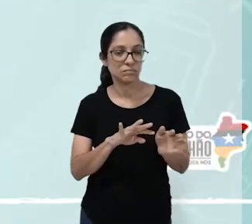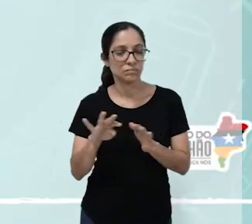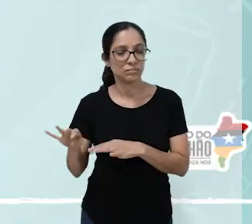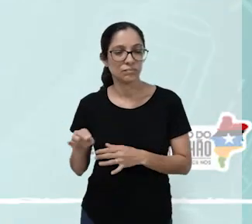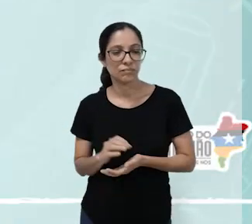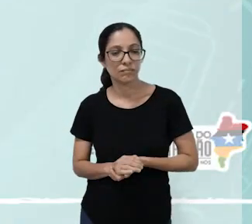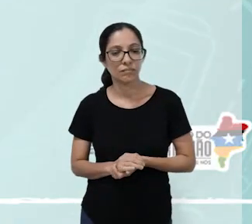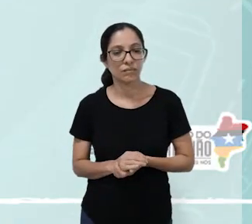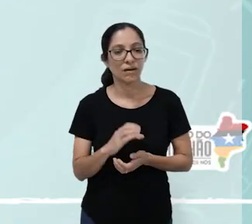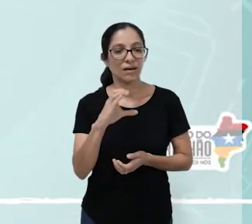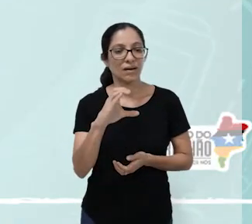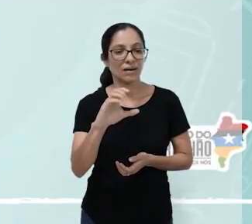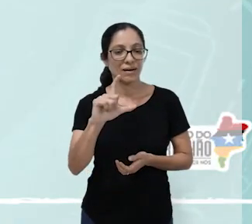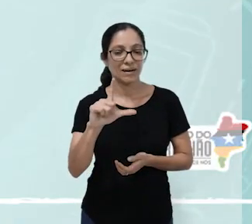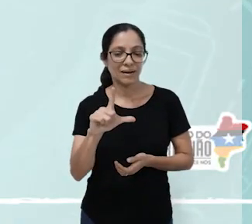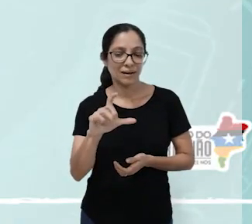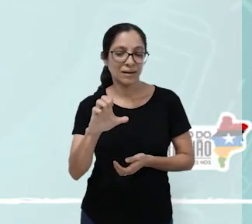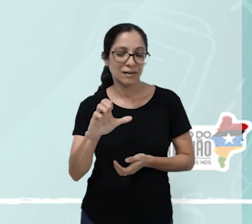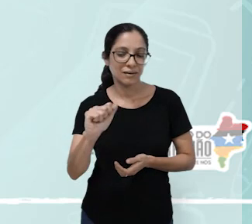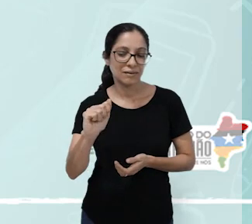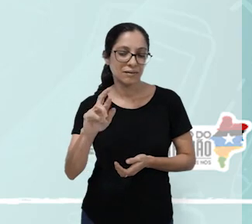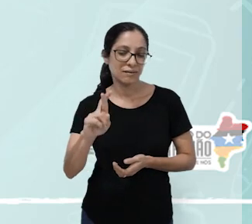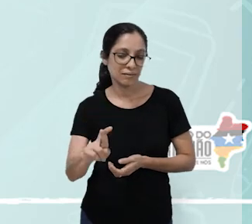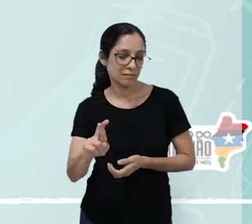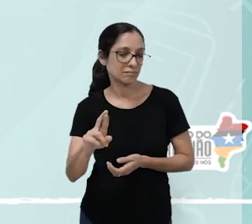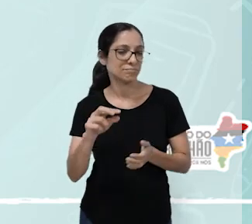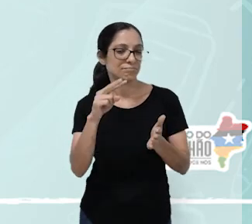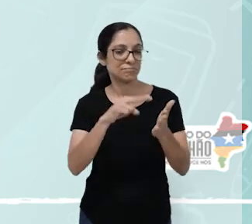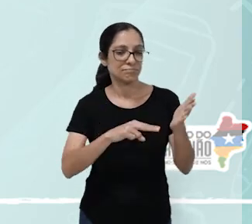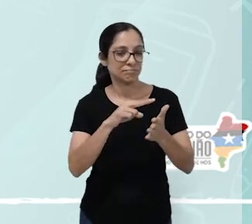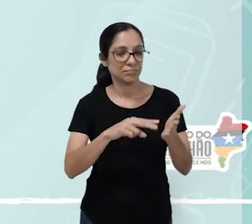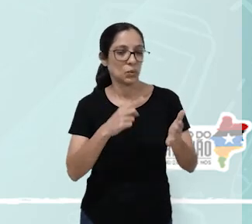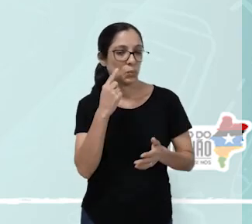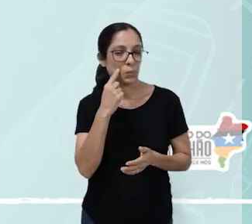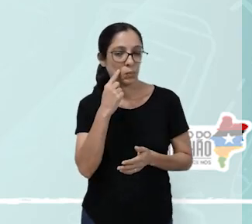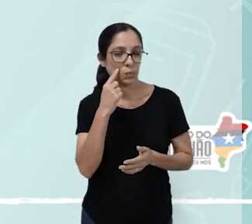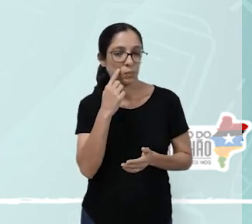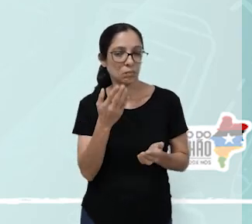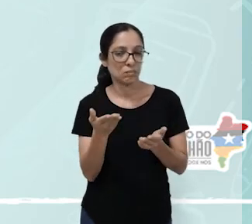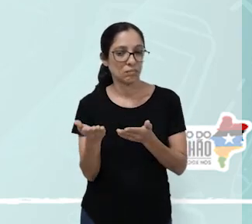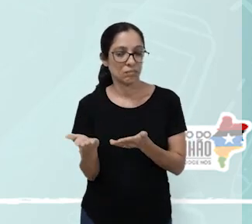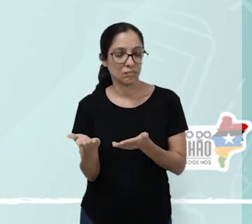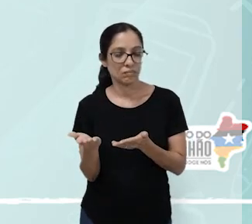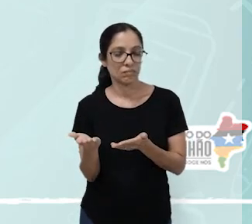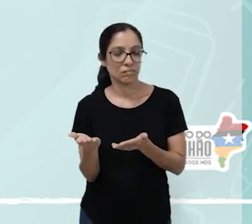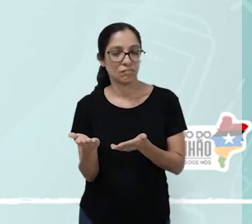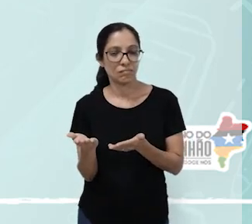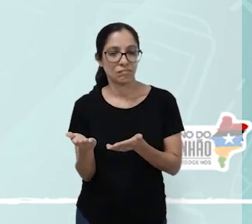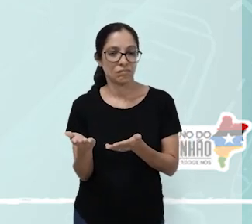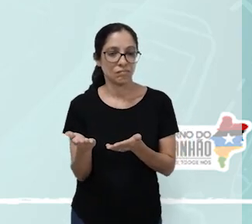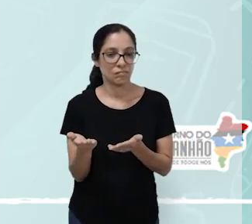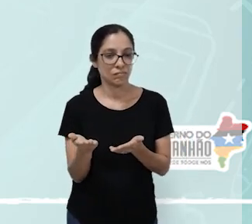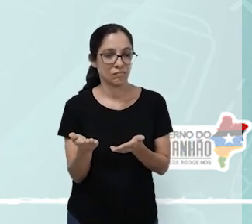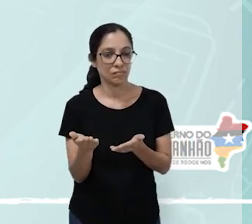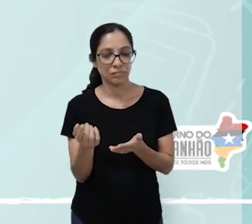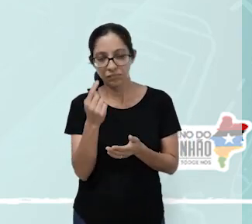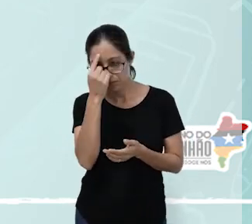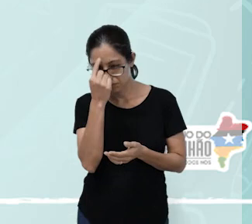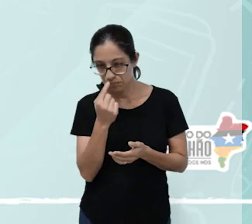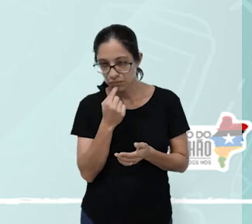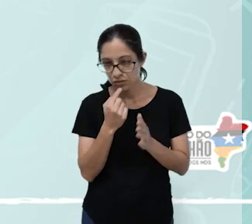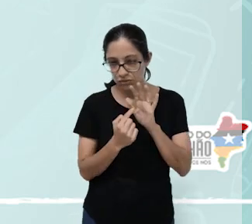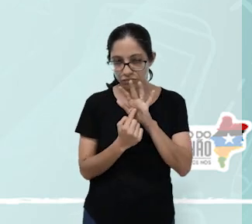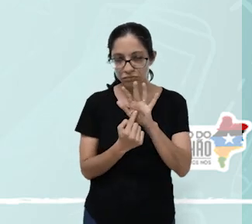aqui, clear. Golpe defensivo proferido quando a peteca está acima e à frente da cabeça do